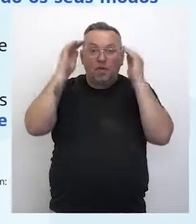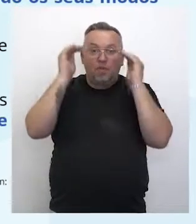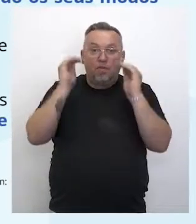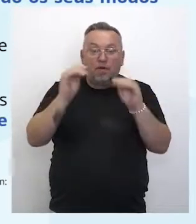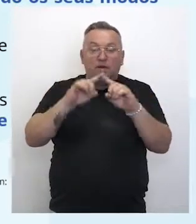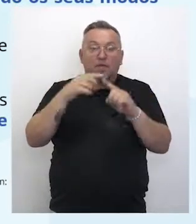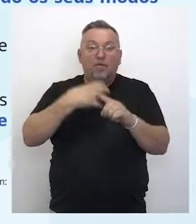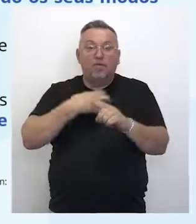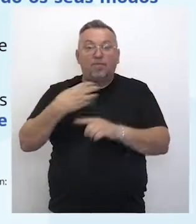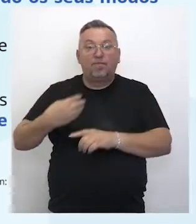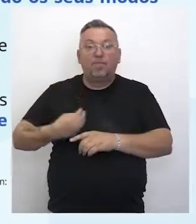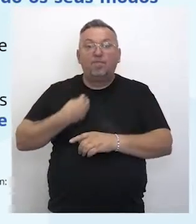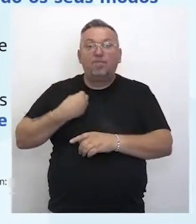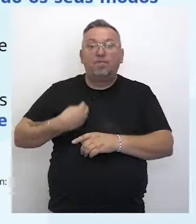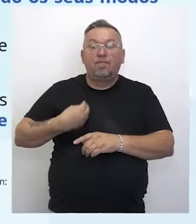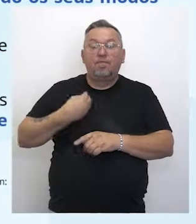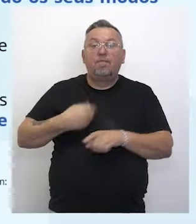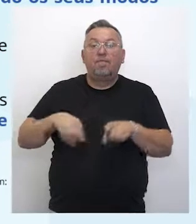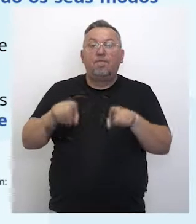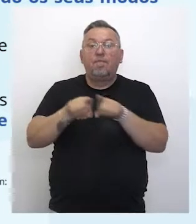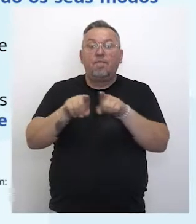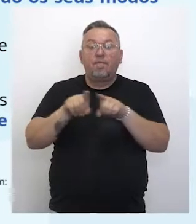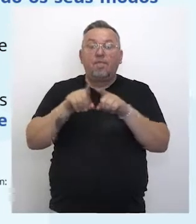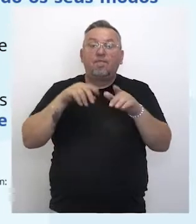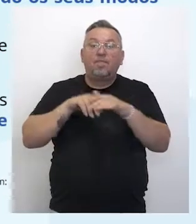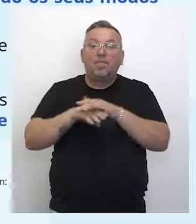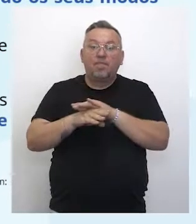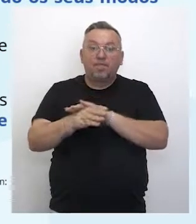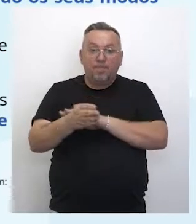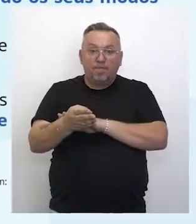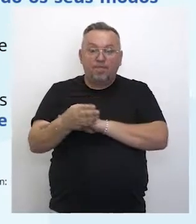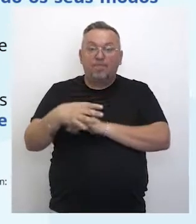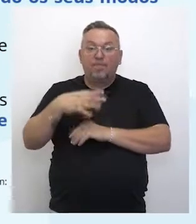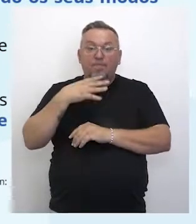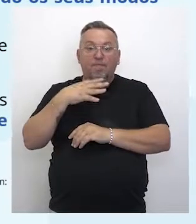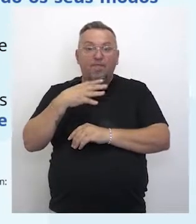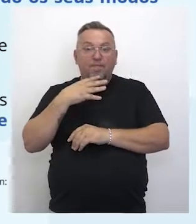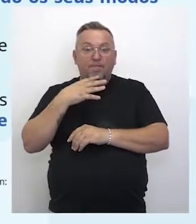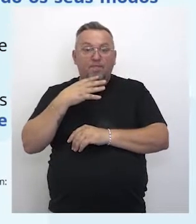seus modos de vida e as suas tradições. Reconhecimento e